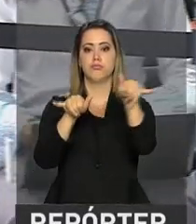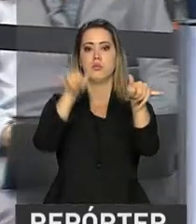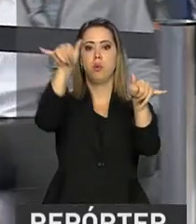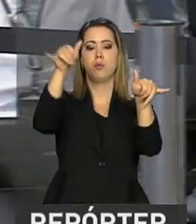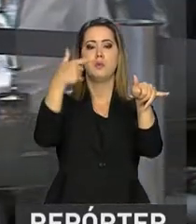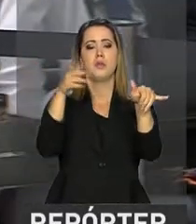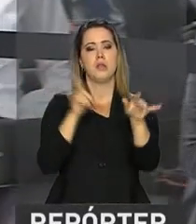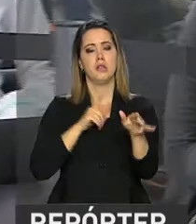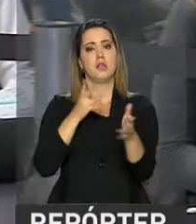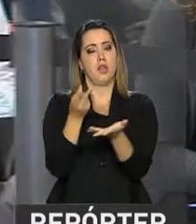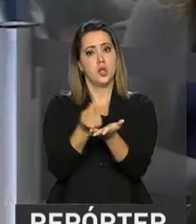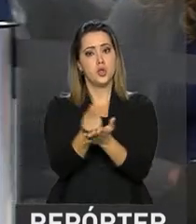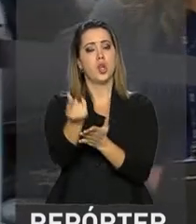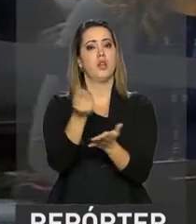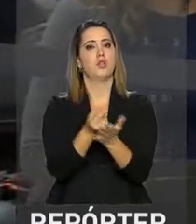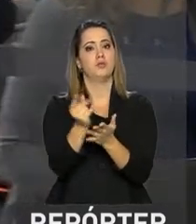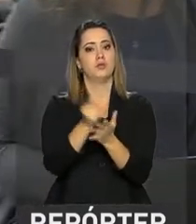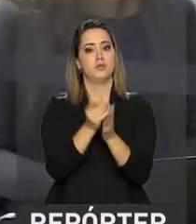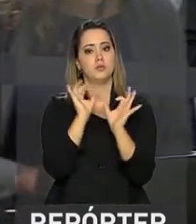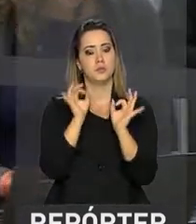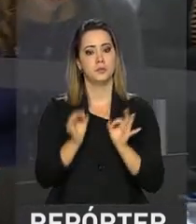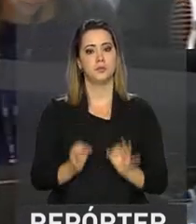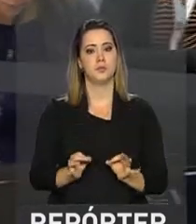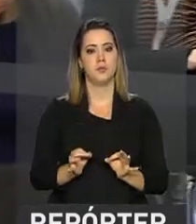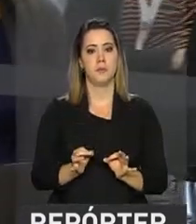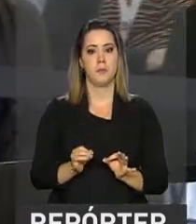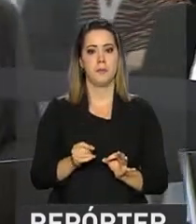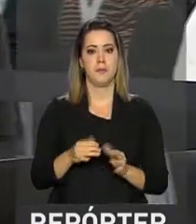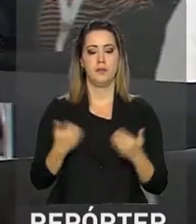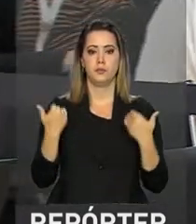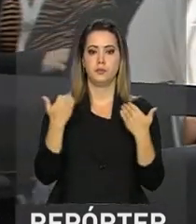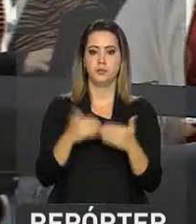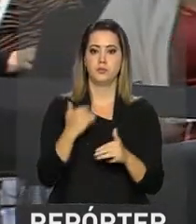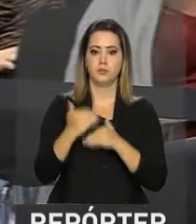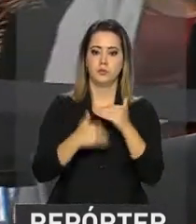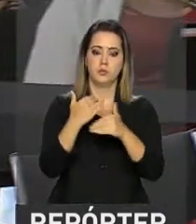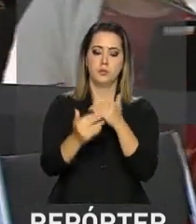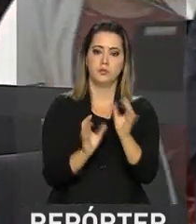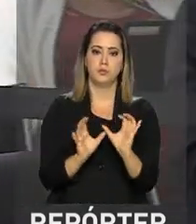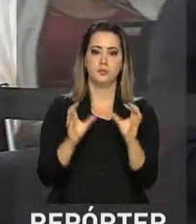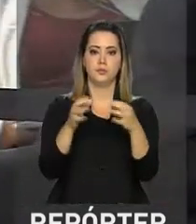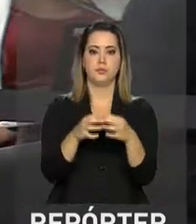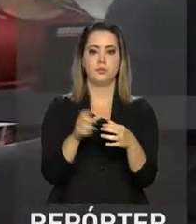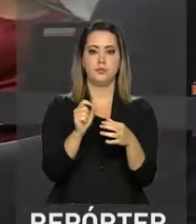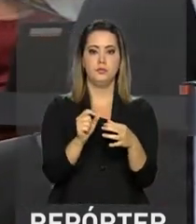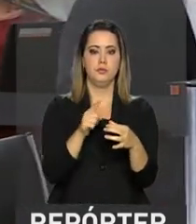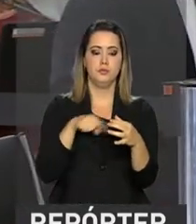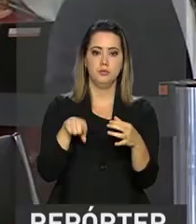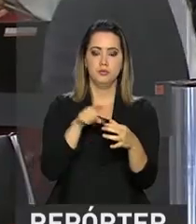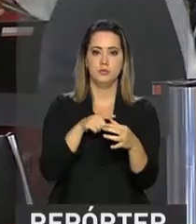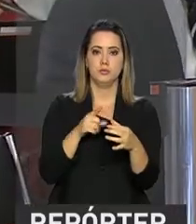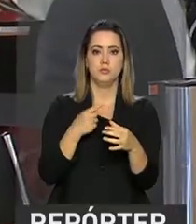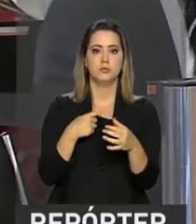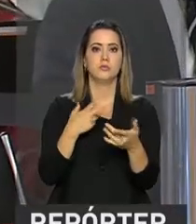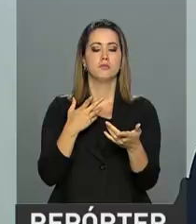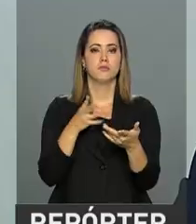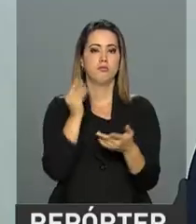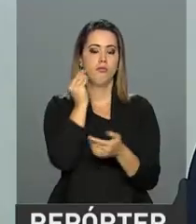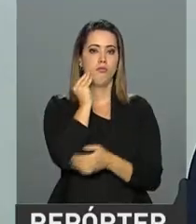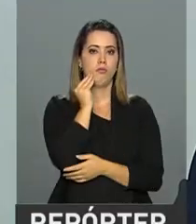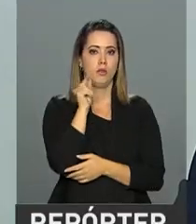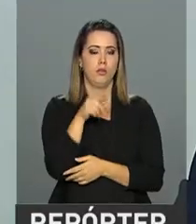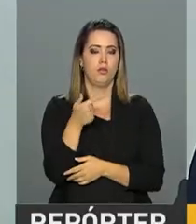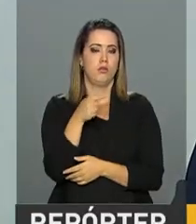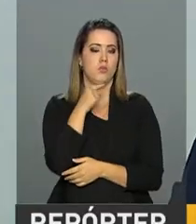tenha investimento teja apto a enfrentar o crescimento do setor não é vai experimentar nós não